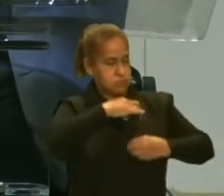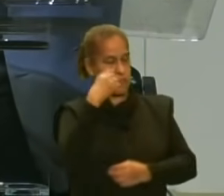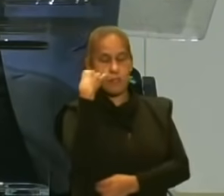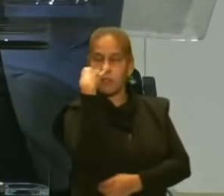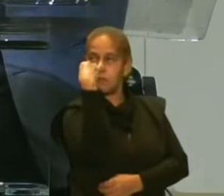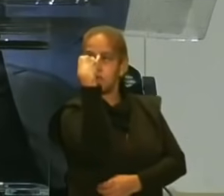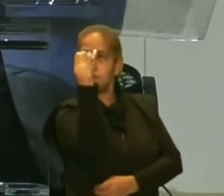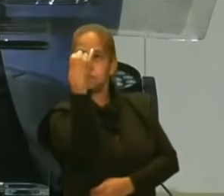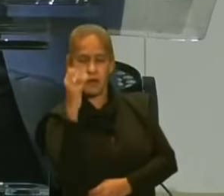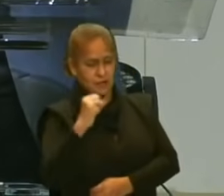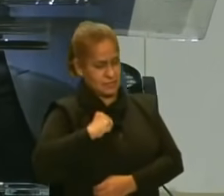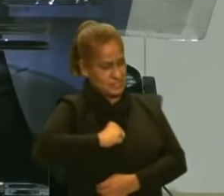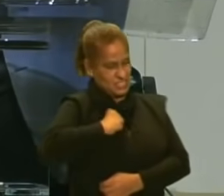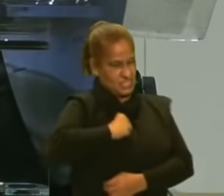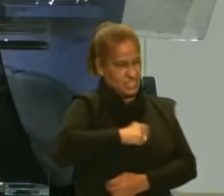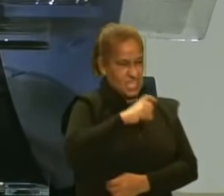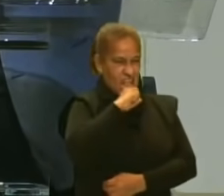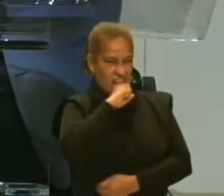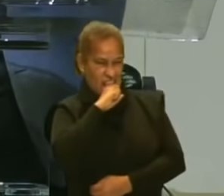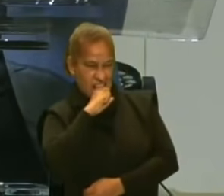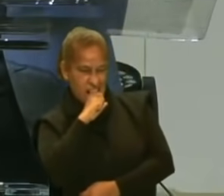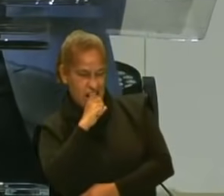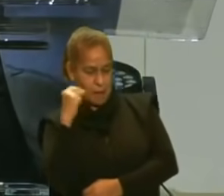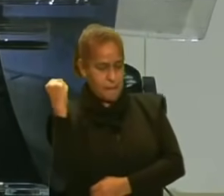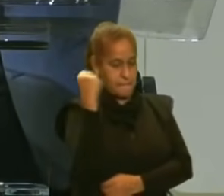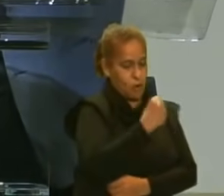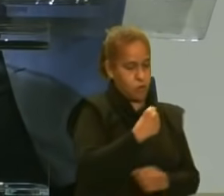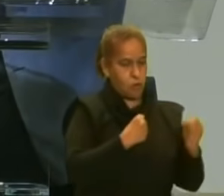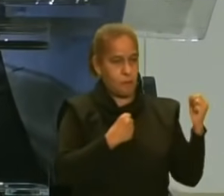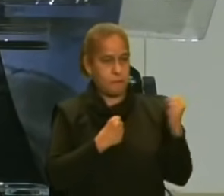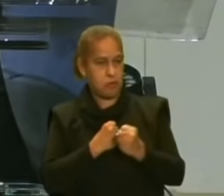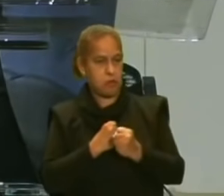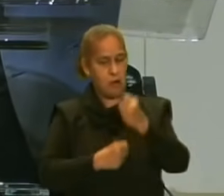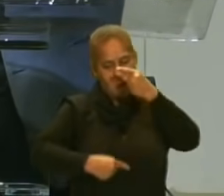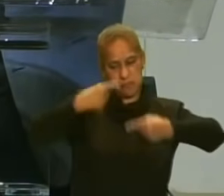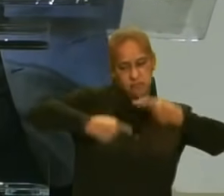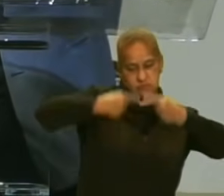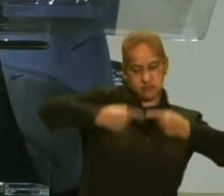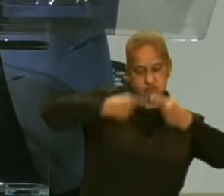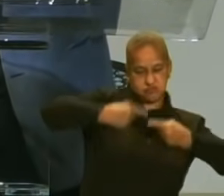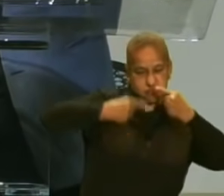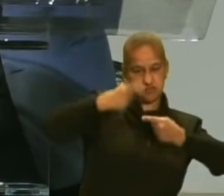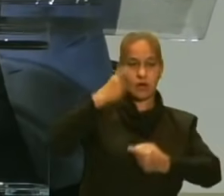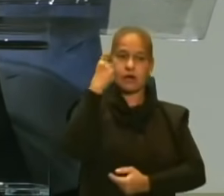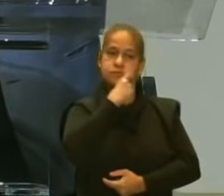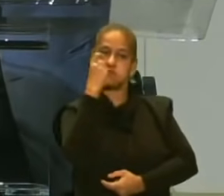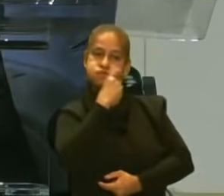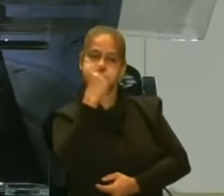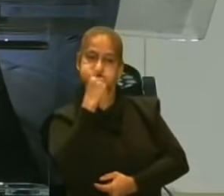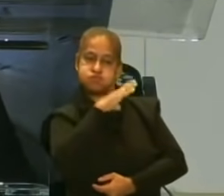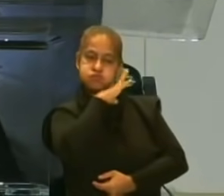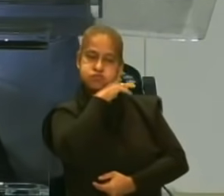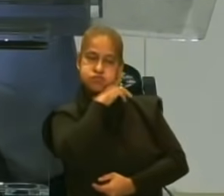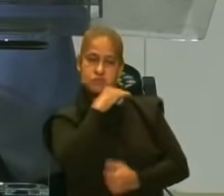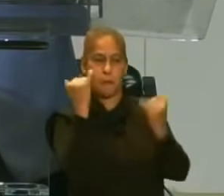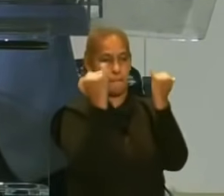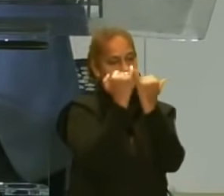ganância, ódio, inveja, homicídio, discórdia, engano, malícia e